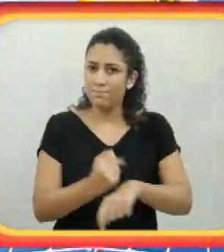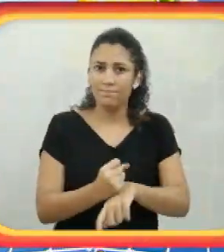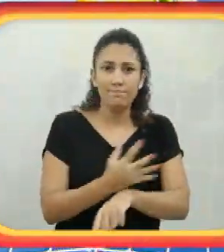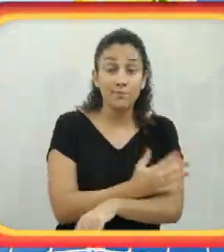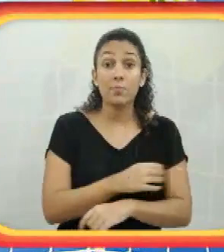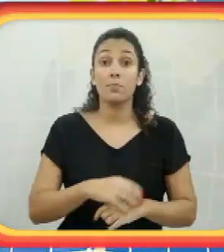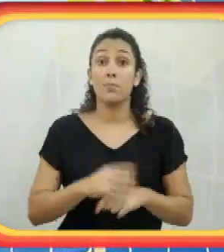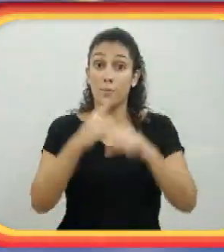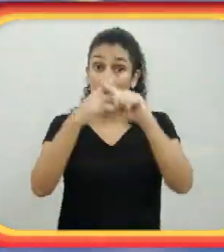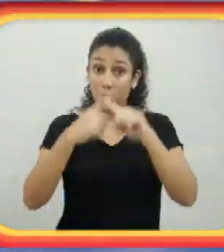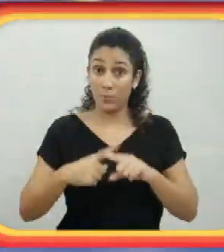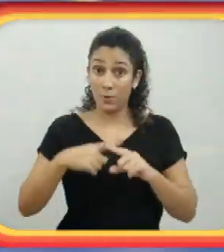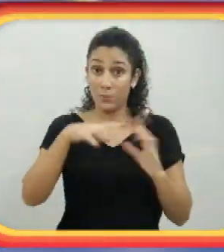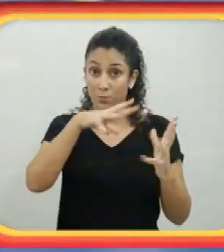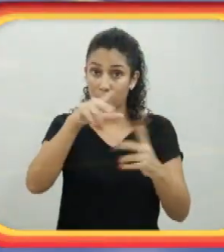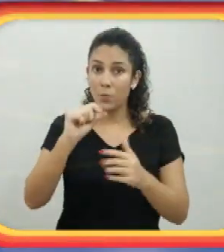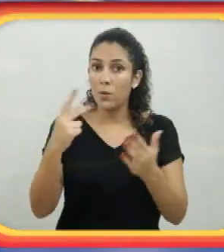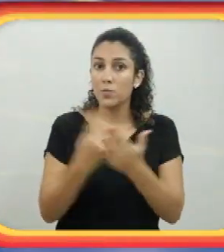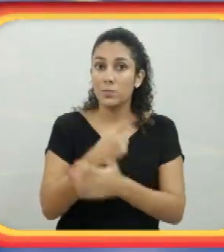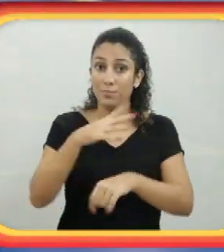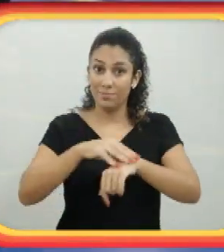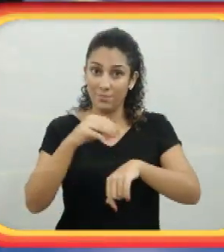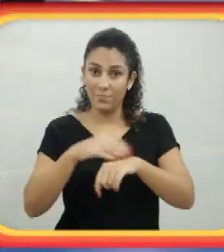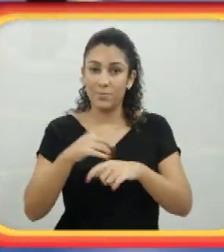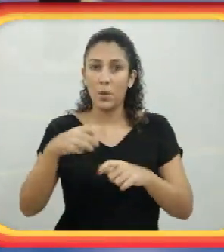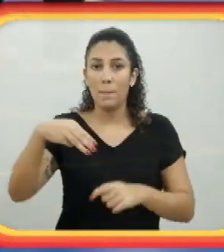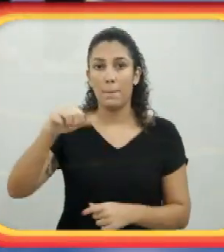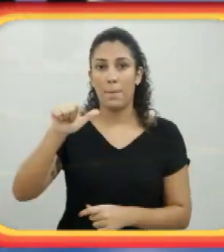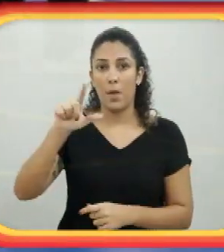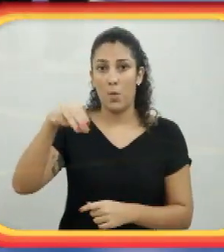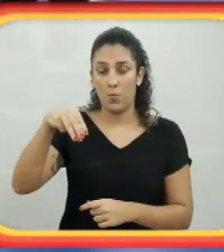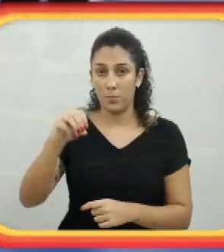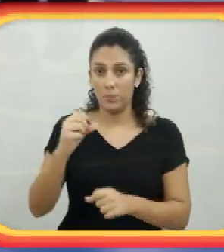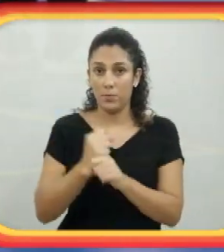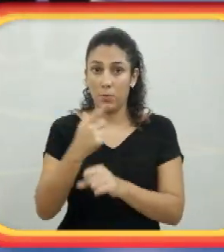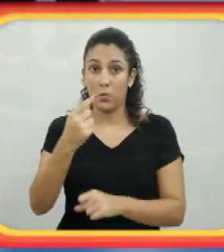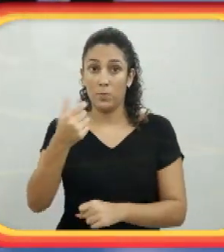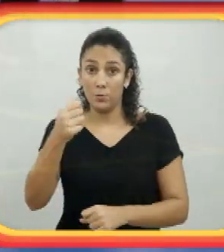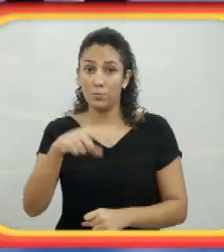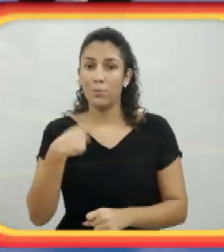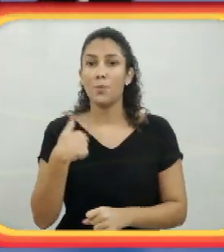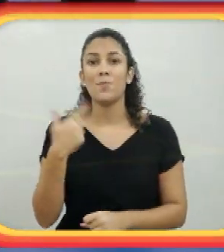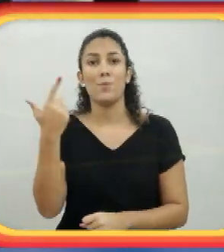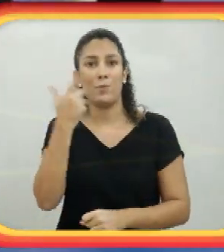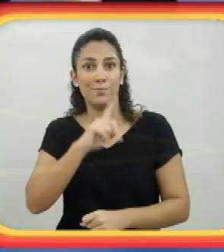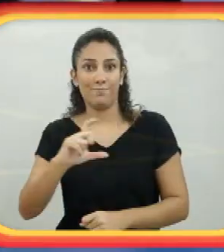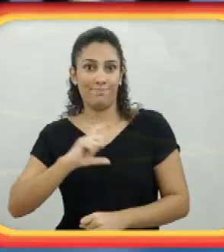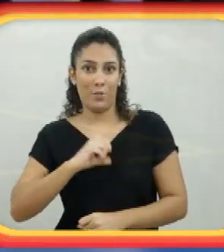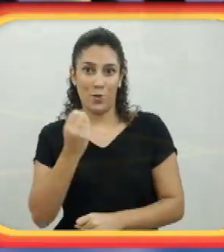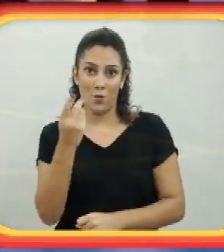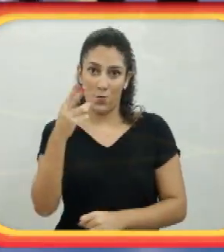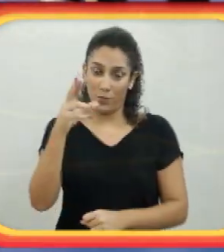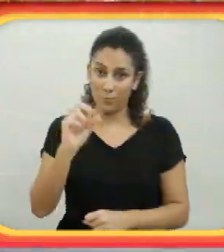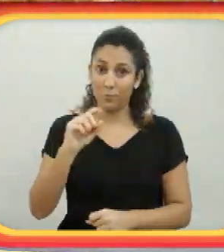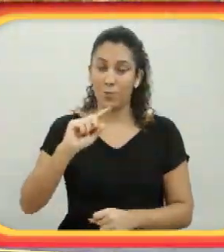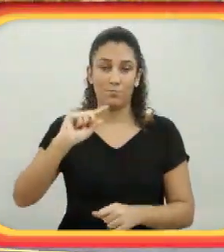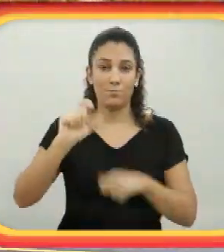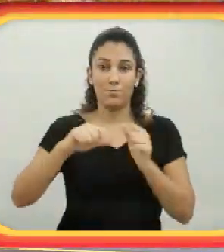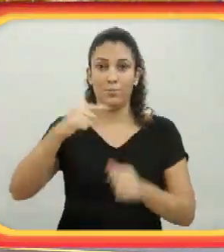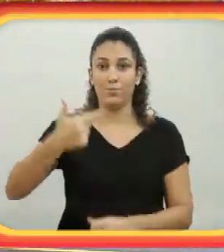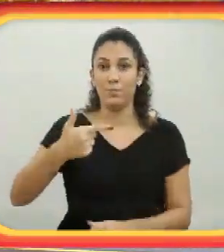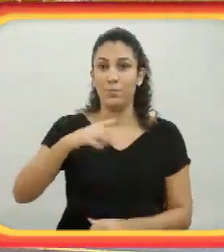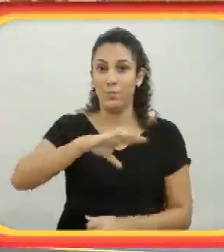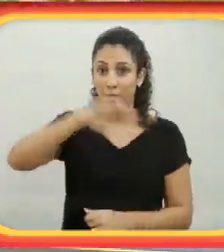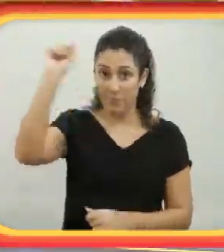campeonato mundial, né, aconteceu na Suécia, em Malmö, né, em 2018, onde a gente conquistou a medalha de ouro, se tornando